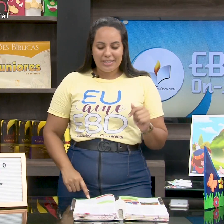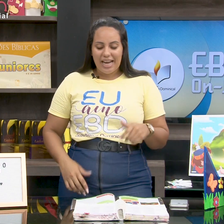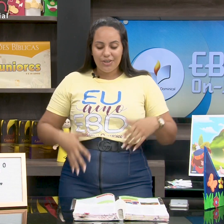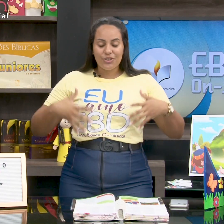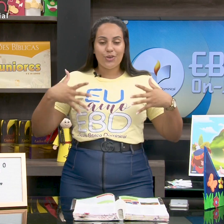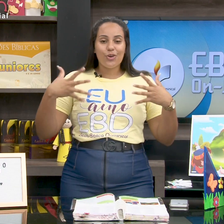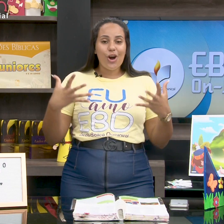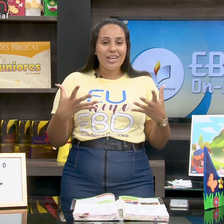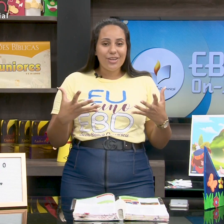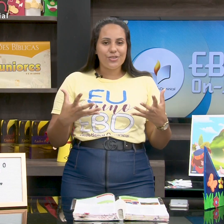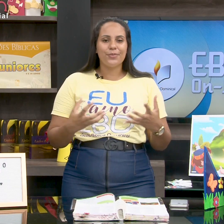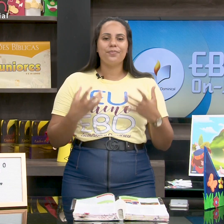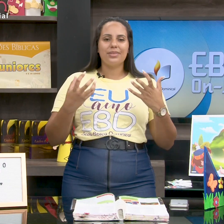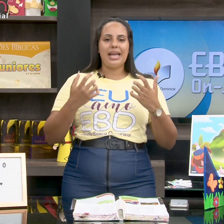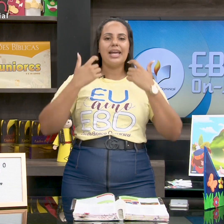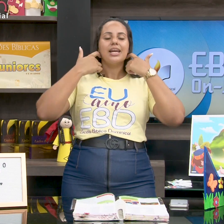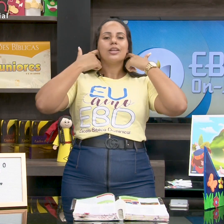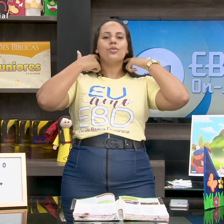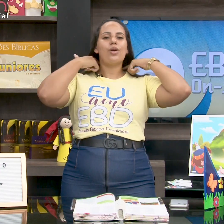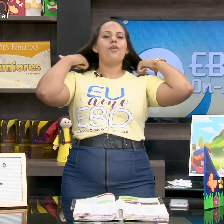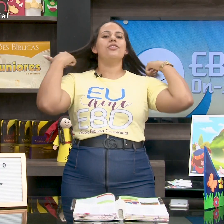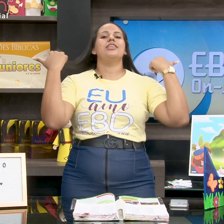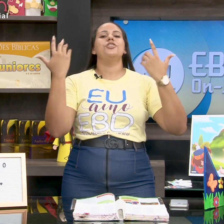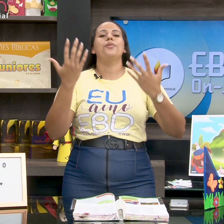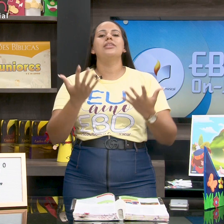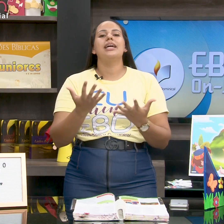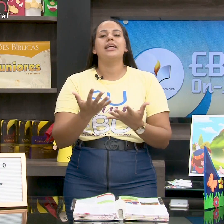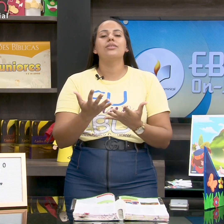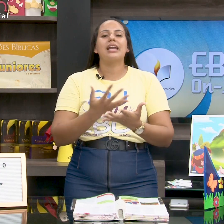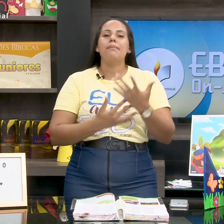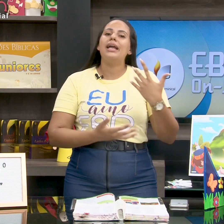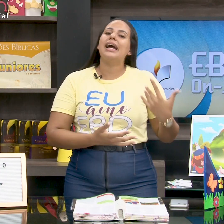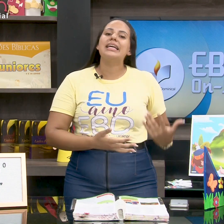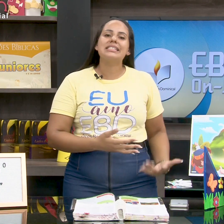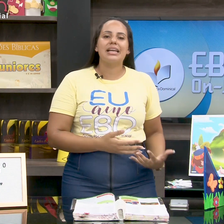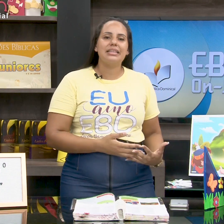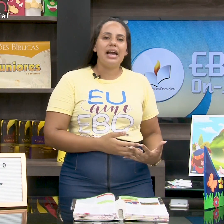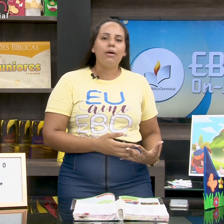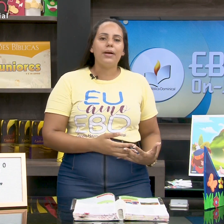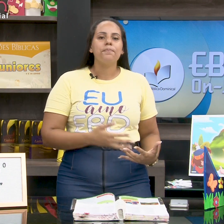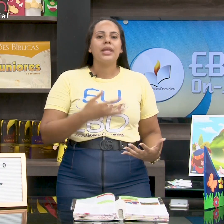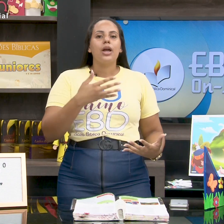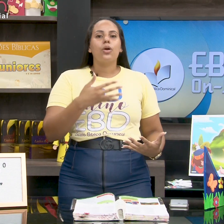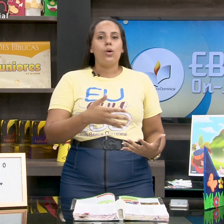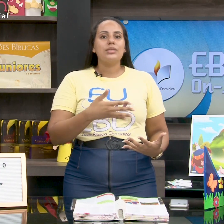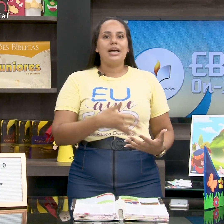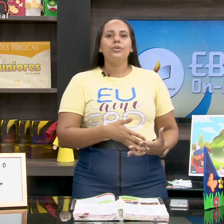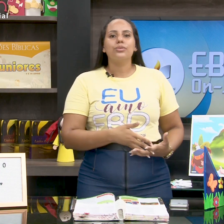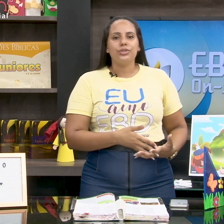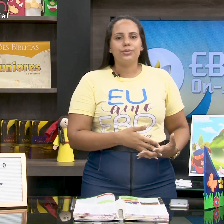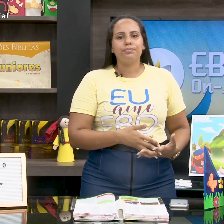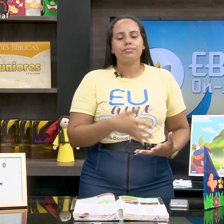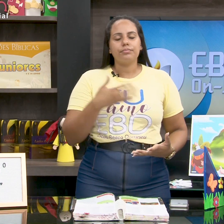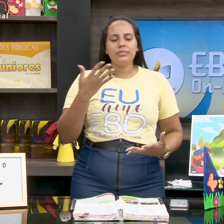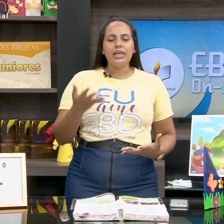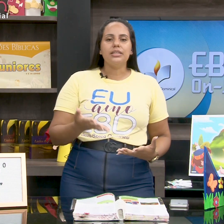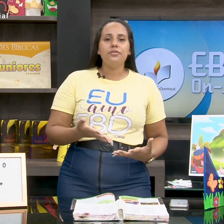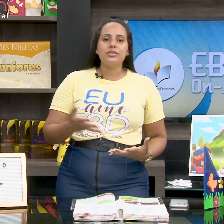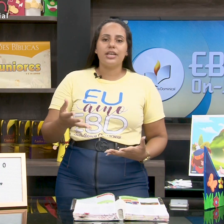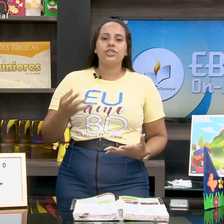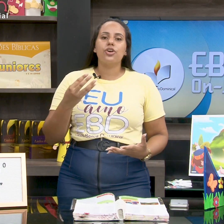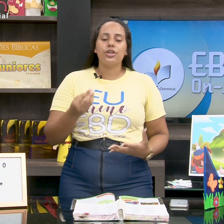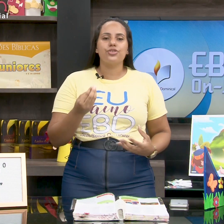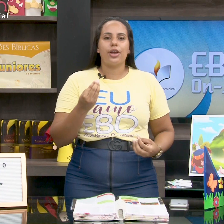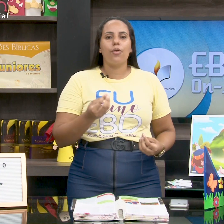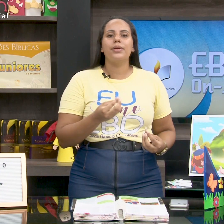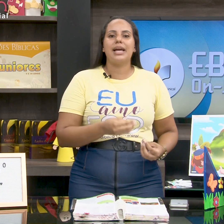nos comentários corinhos, né? No qual vocês poderiam trabalhar em sala de aula com os alunos de